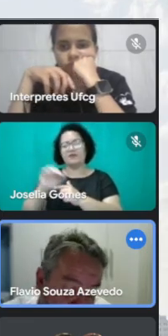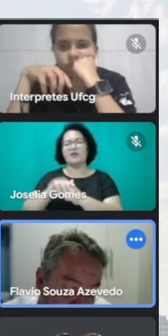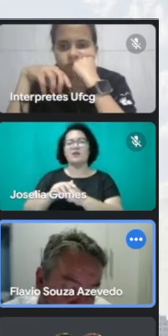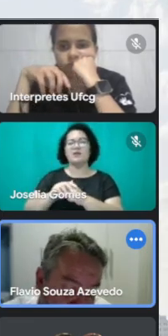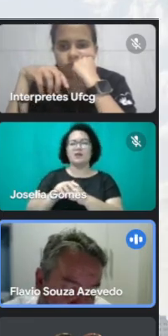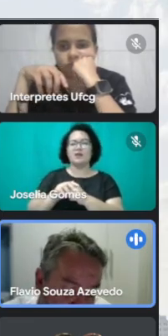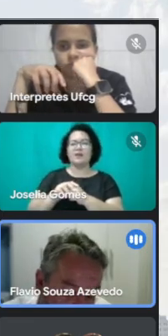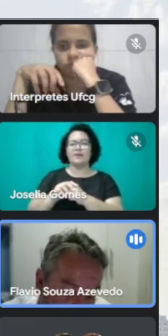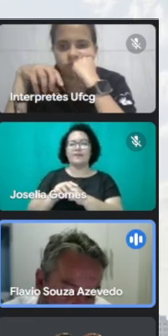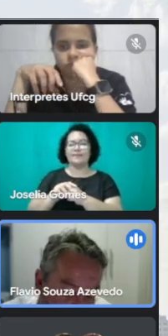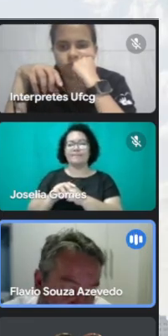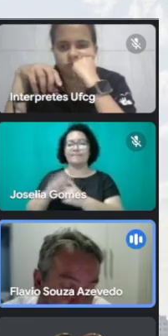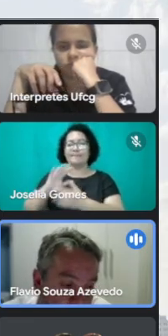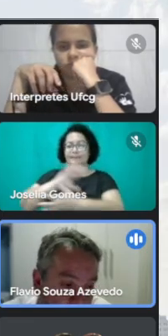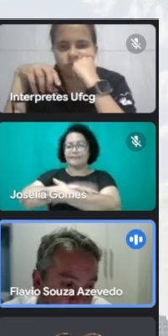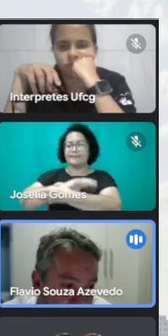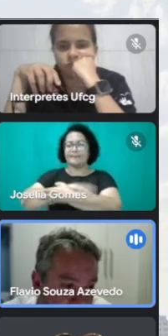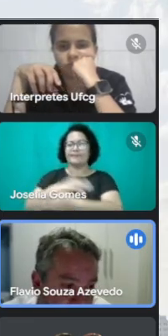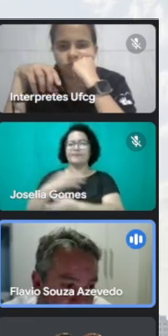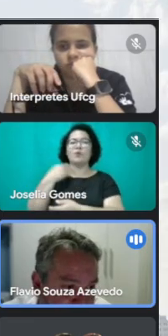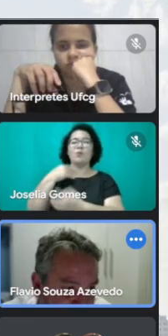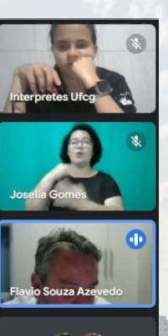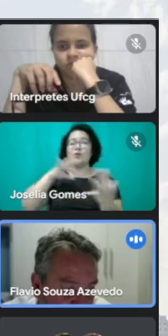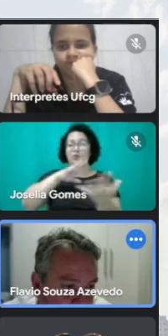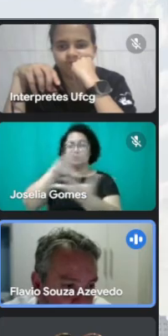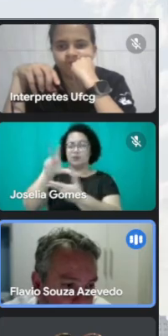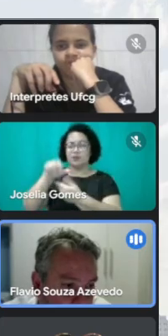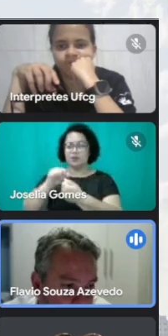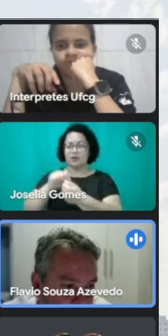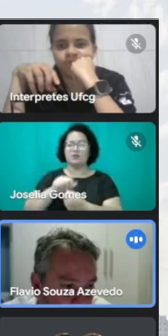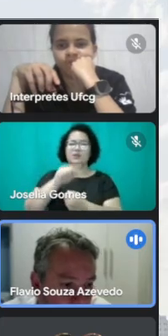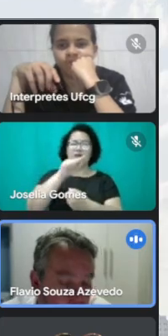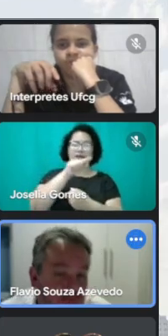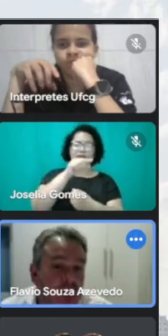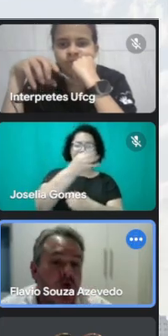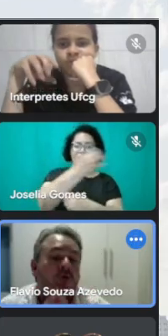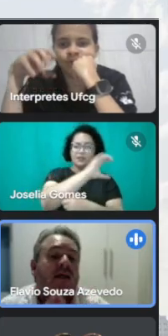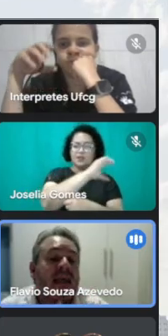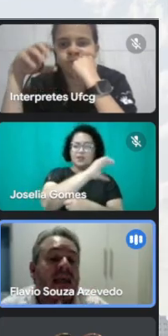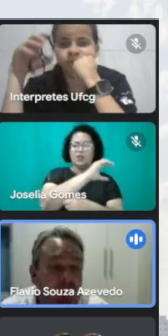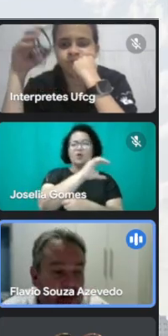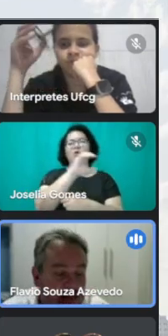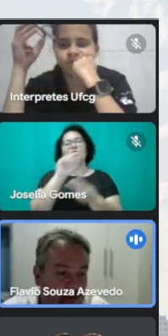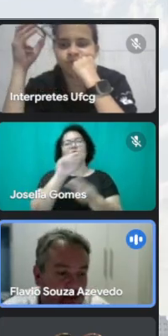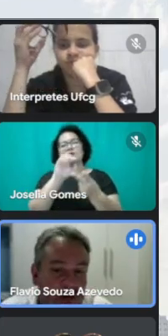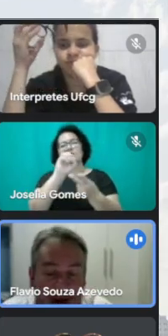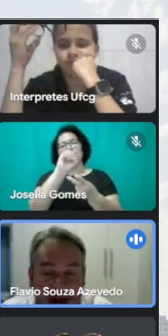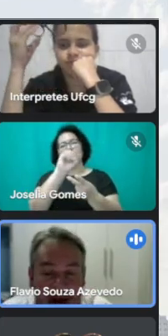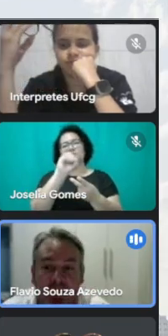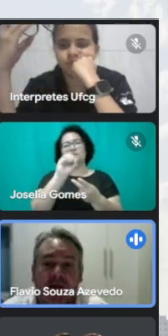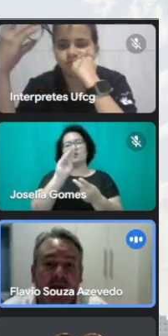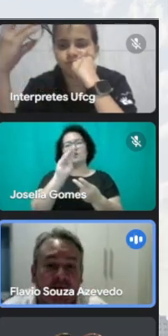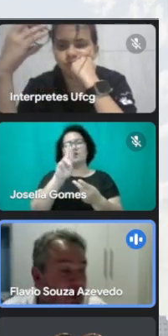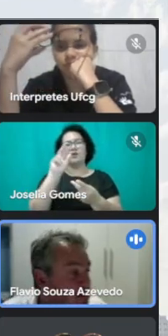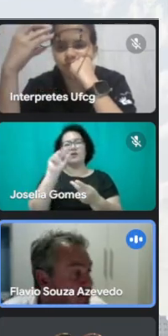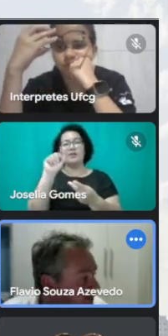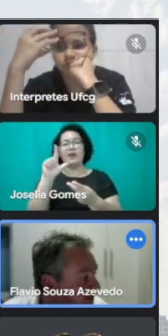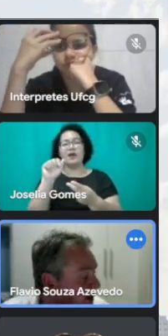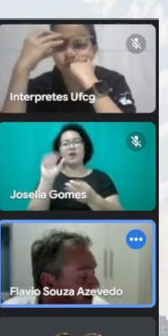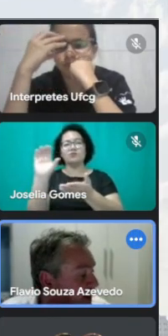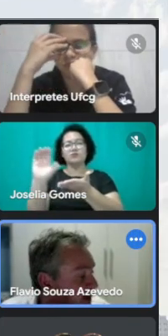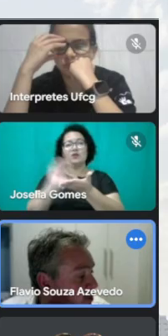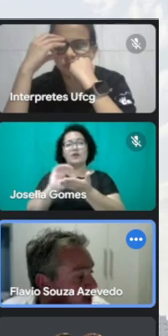E Sobral e Niterói foi através da CAF, né? Então dinheiro de fora. O que me disse? Esse país é muito